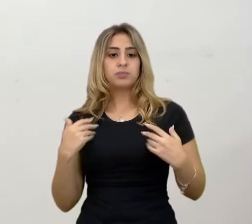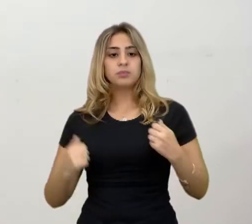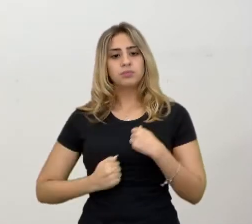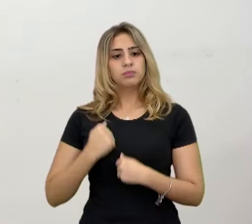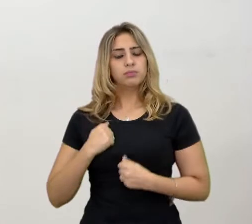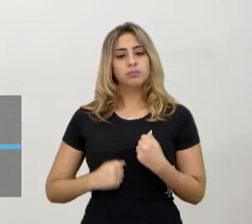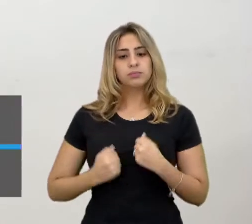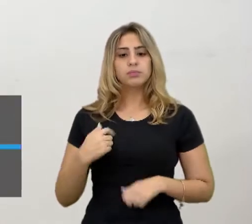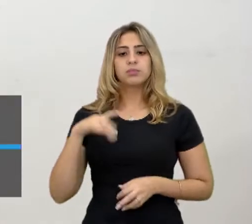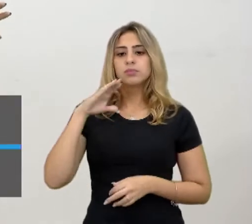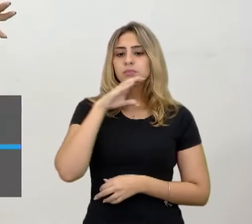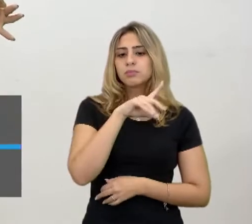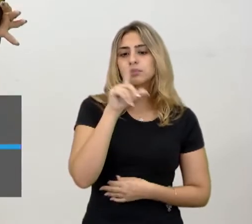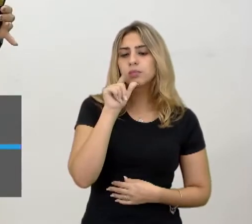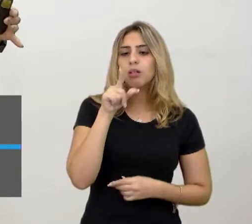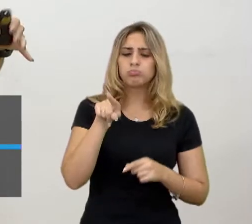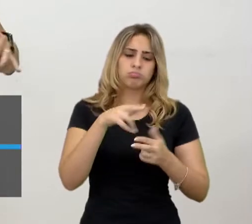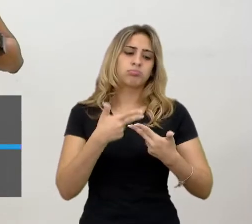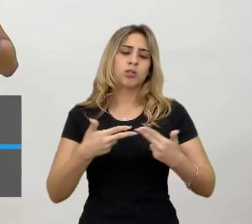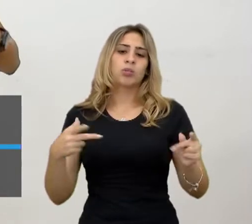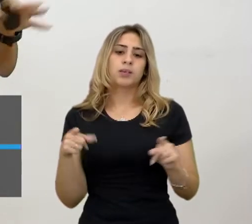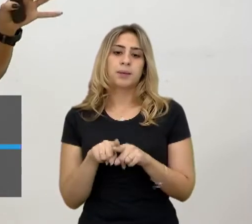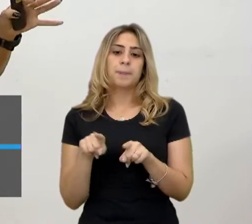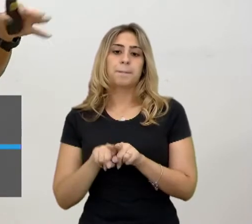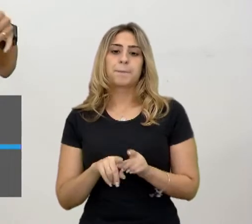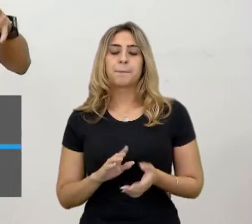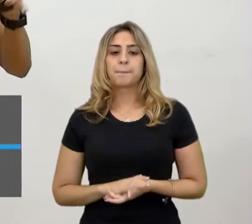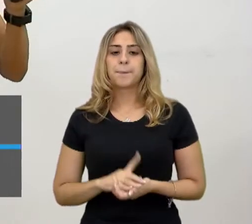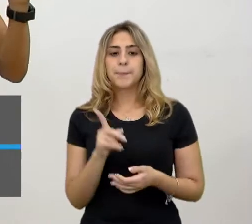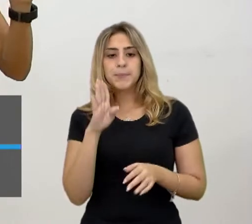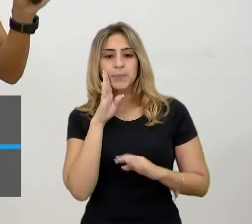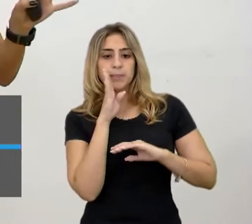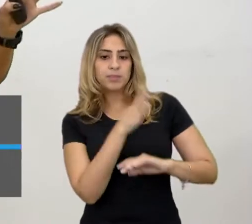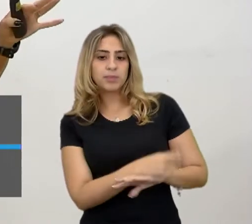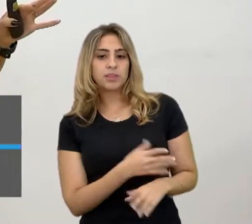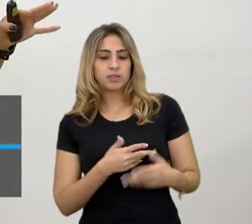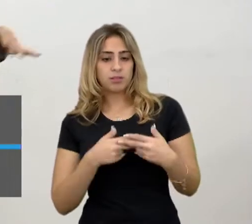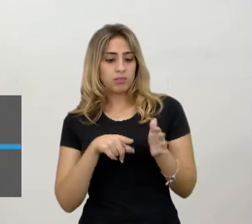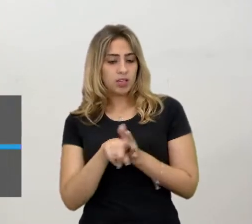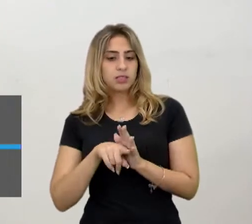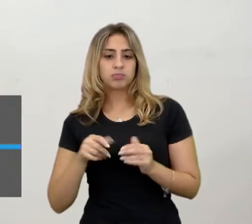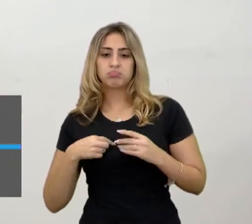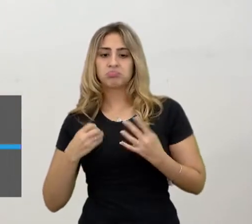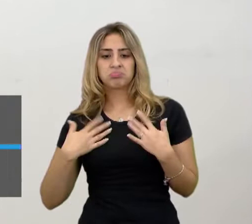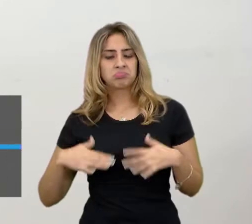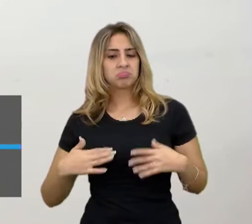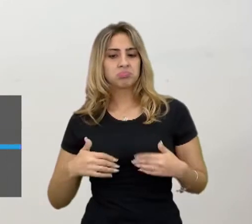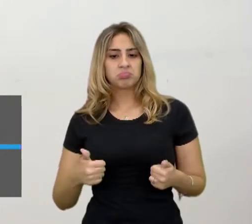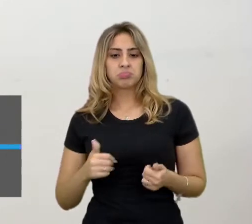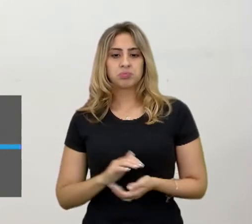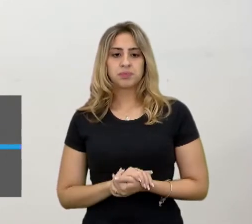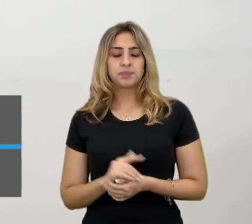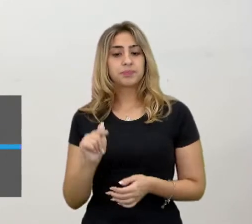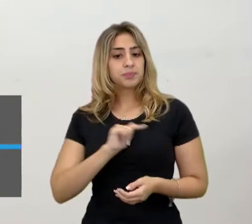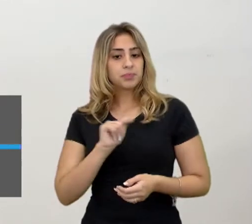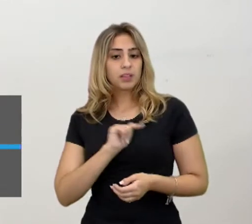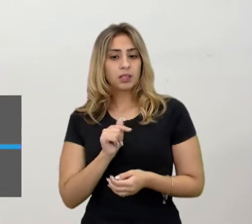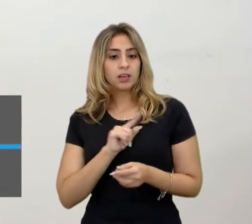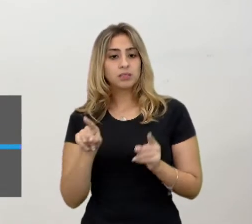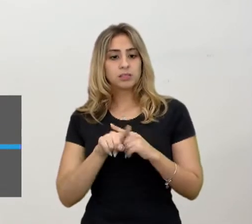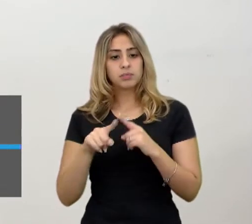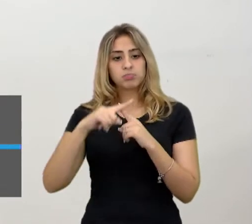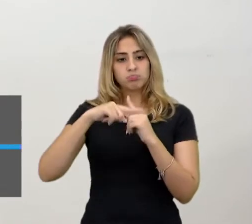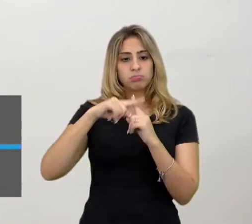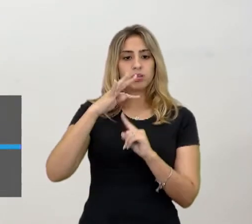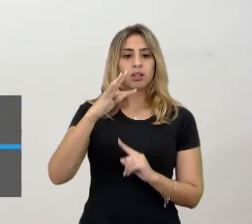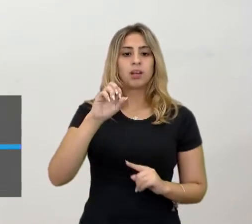banho, para aquecer água, essas coisas, né? Já pega direto, canaliza e tudo bem. Tá certo? Tem essas e tem as termais,